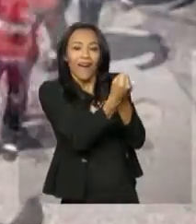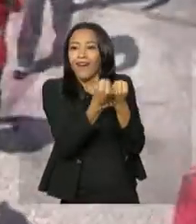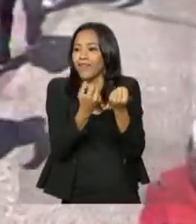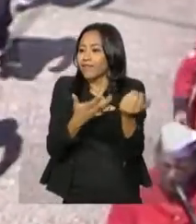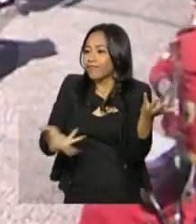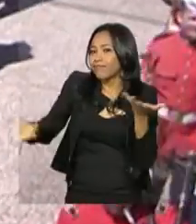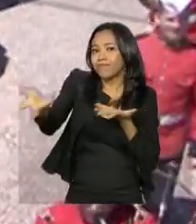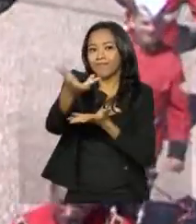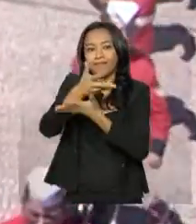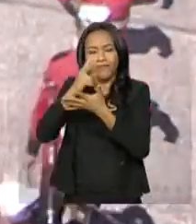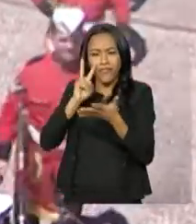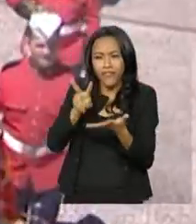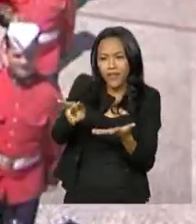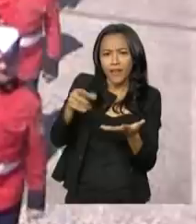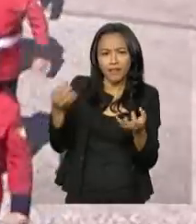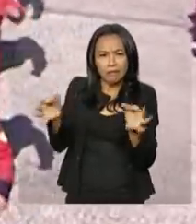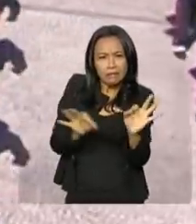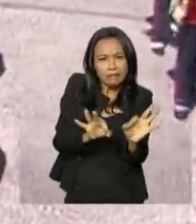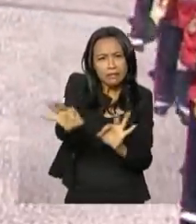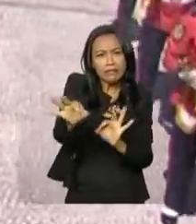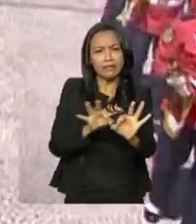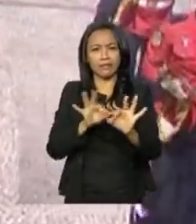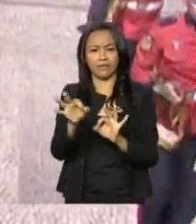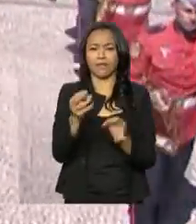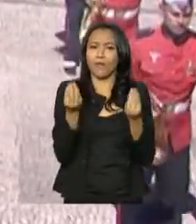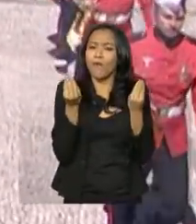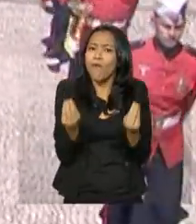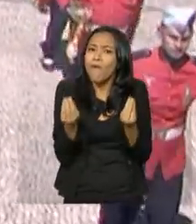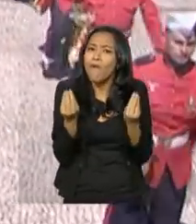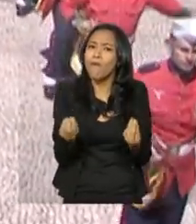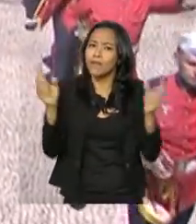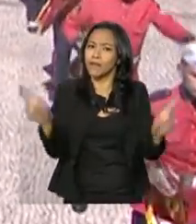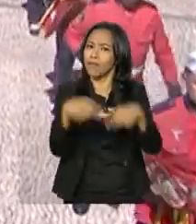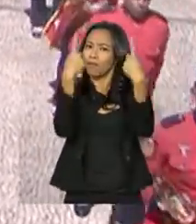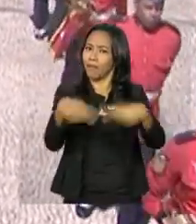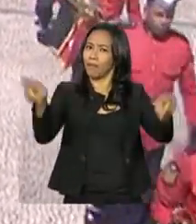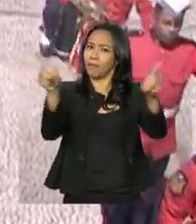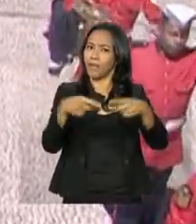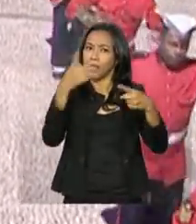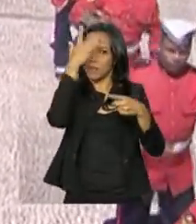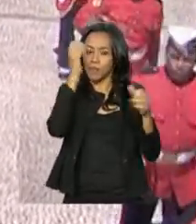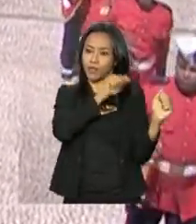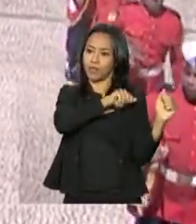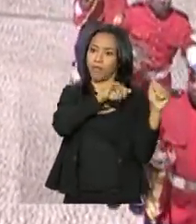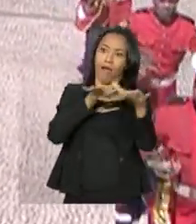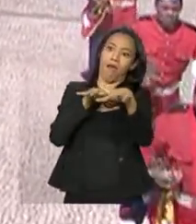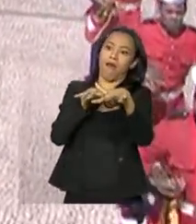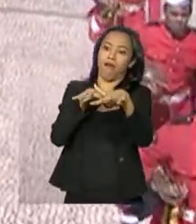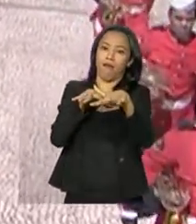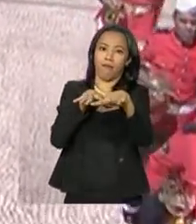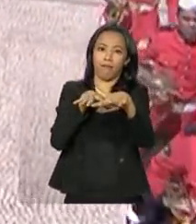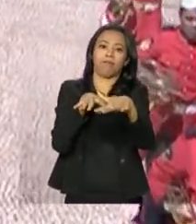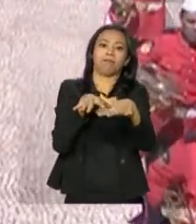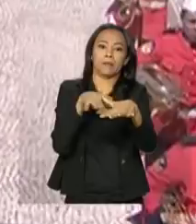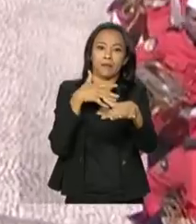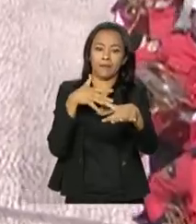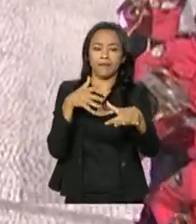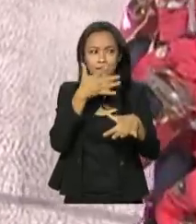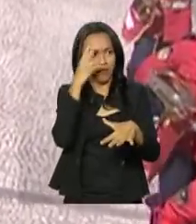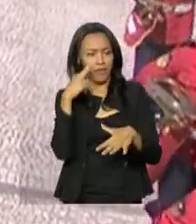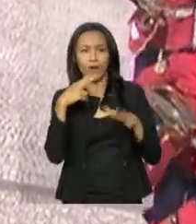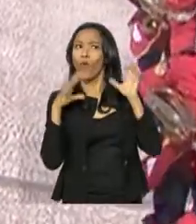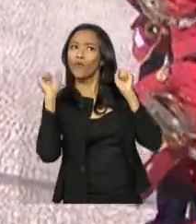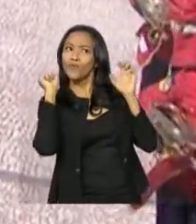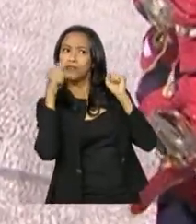essas evoluções. É realmente incrível como essa banda atrai, né? Estamos ouvindo aí o público bem